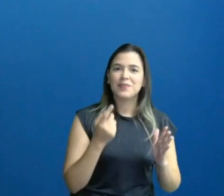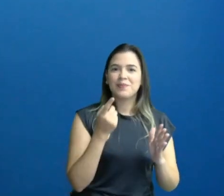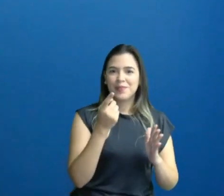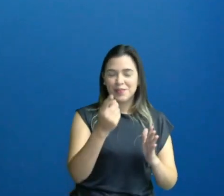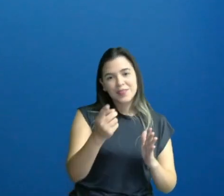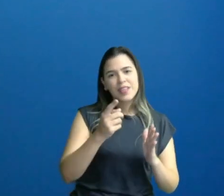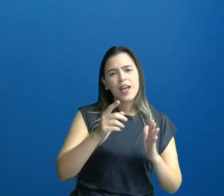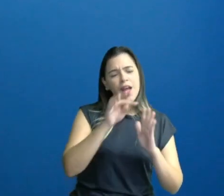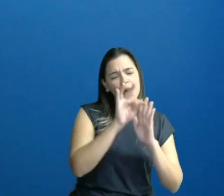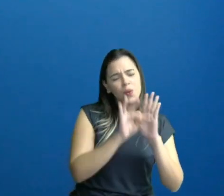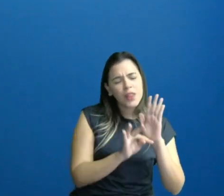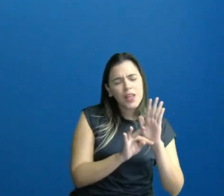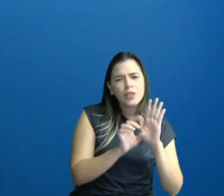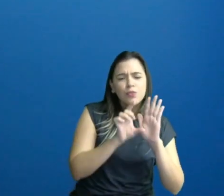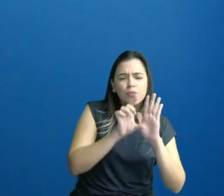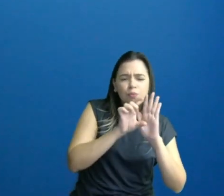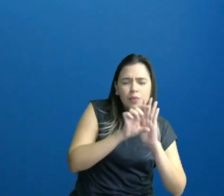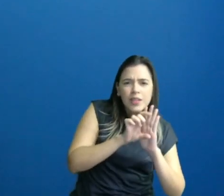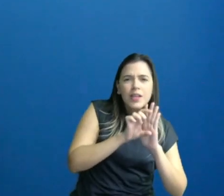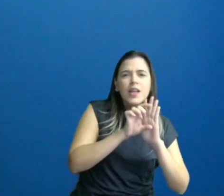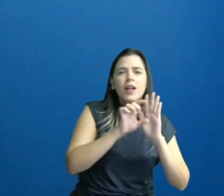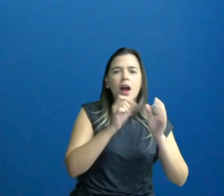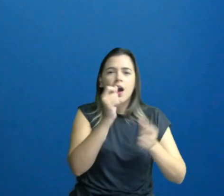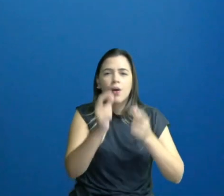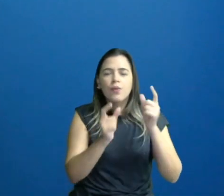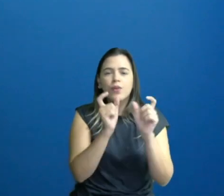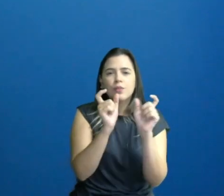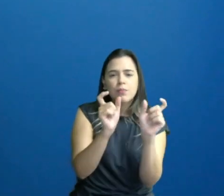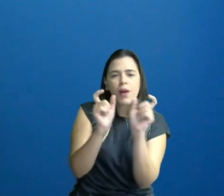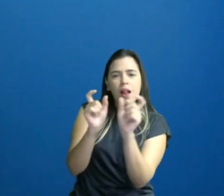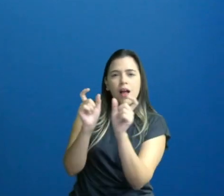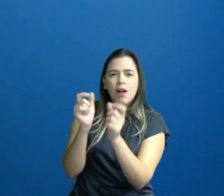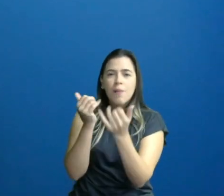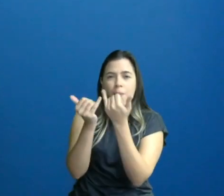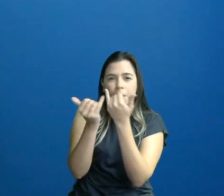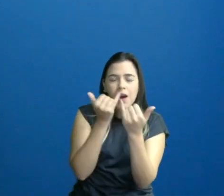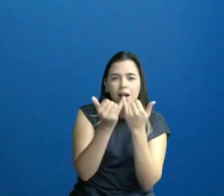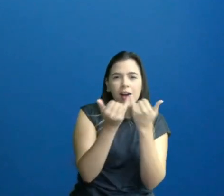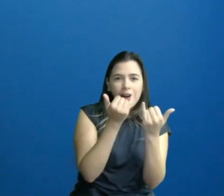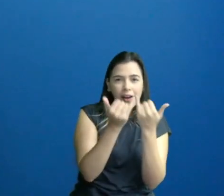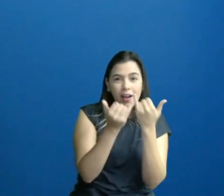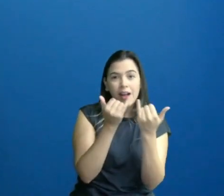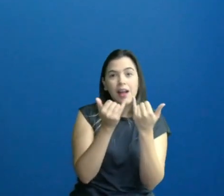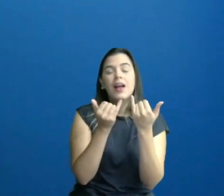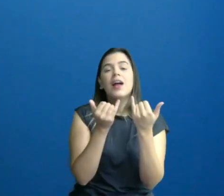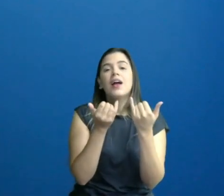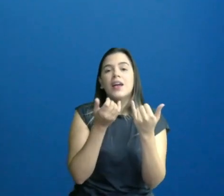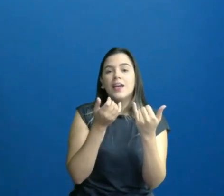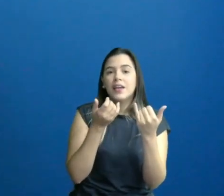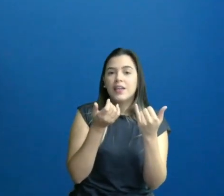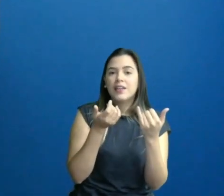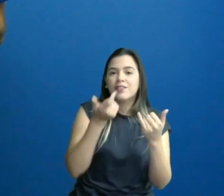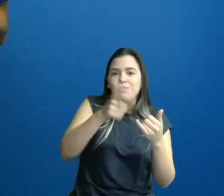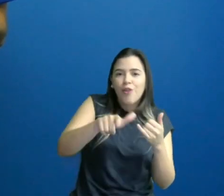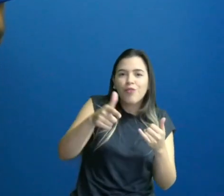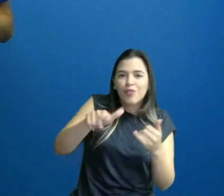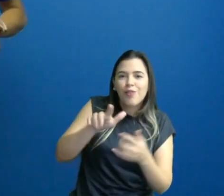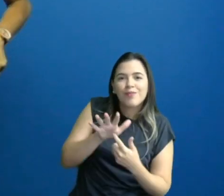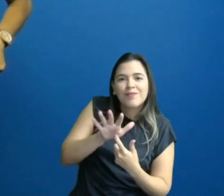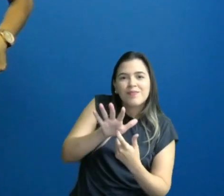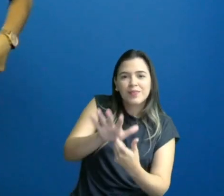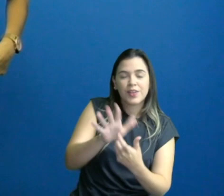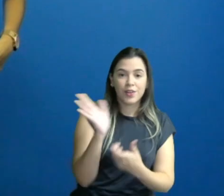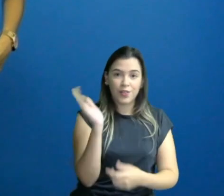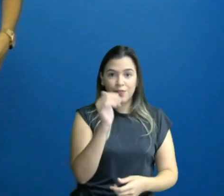é esse pequeno texto onde algumas palavras são bem parecidas e parecem até ir até se repetem vamos